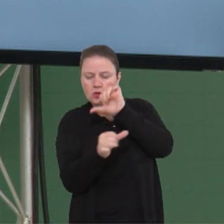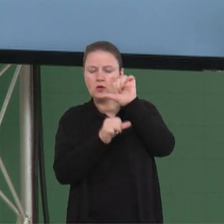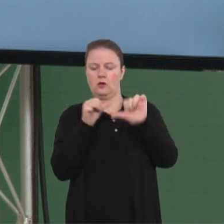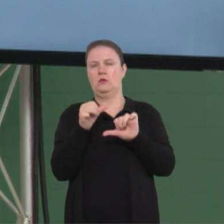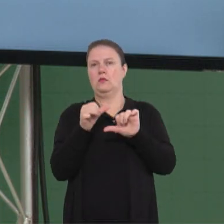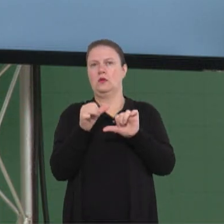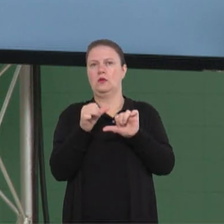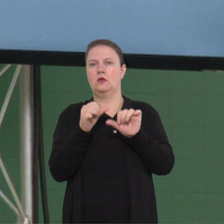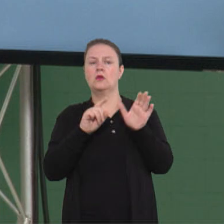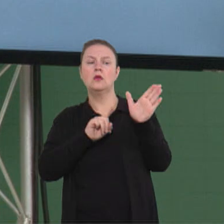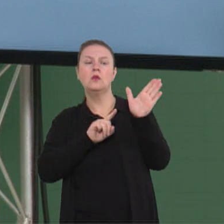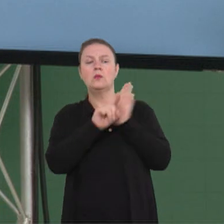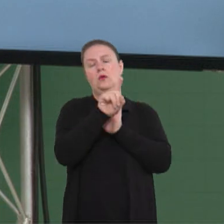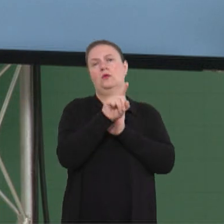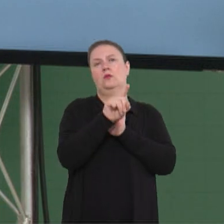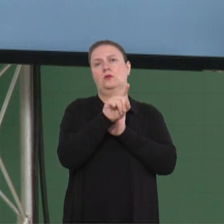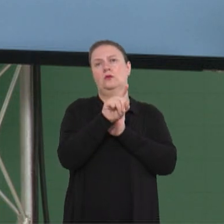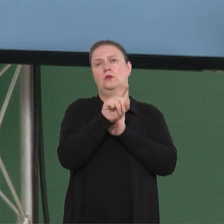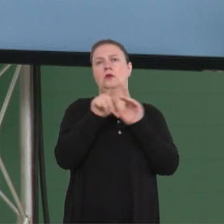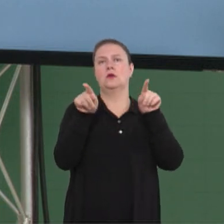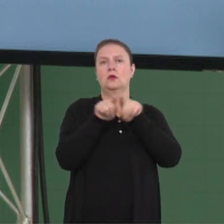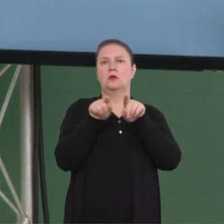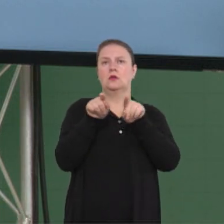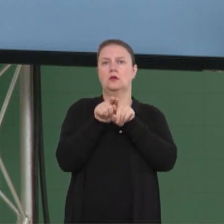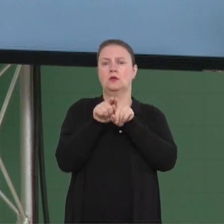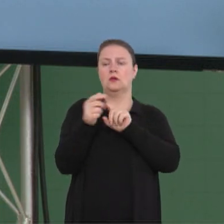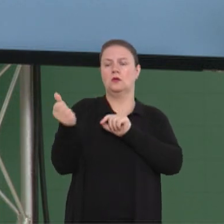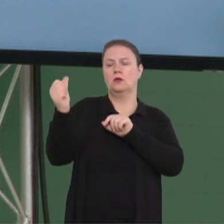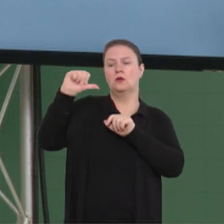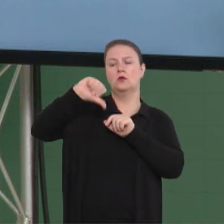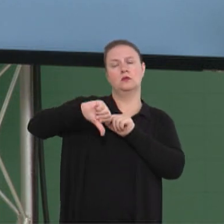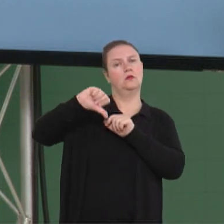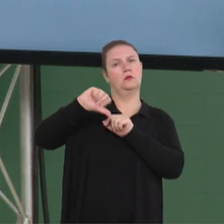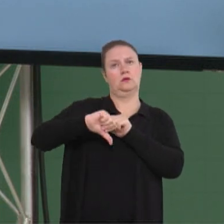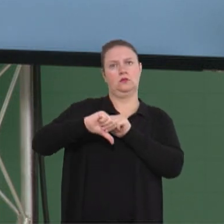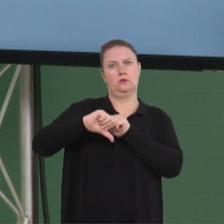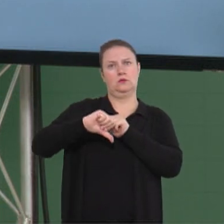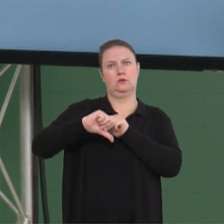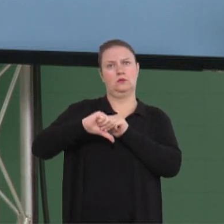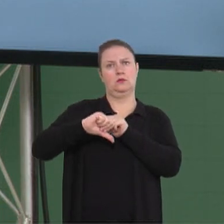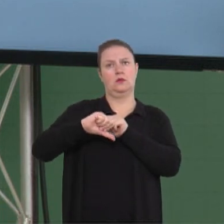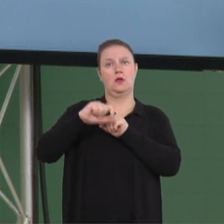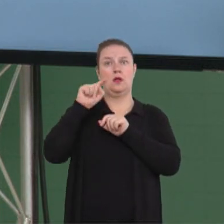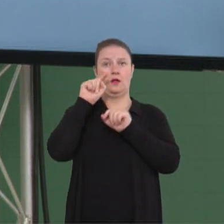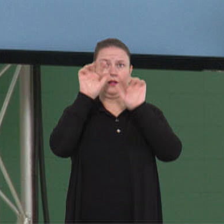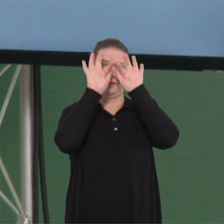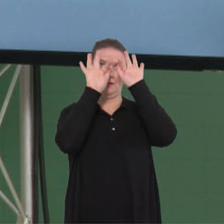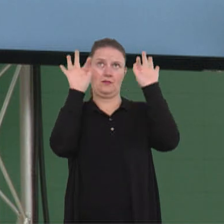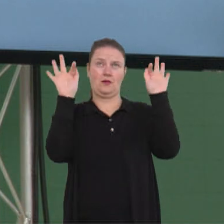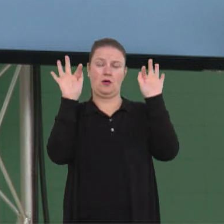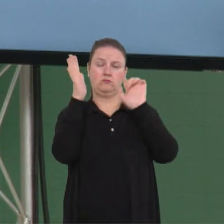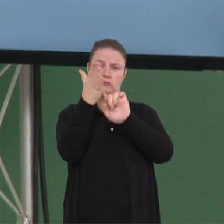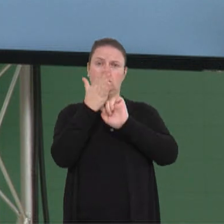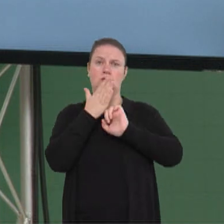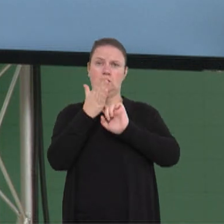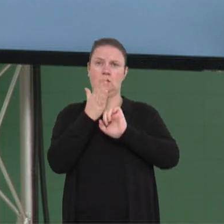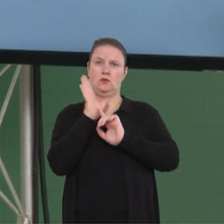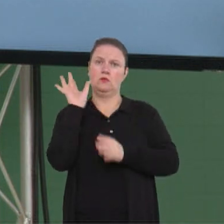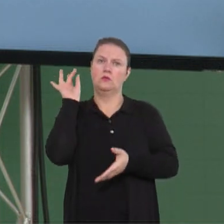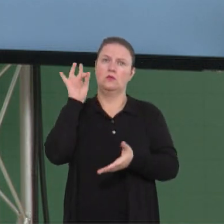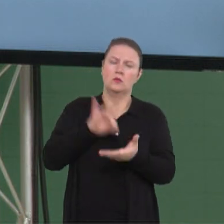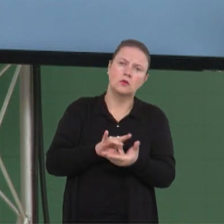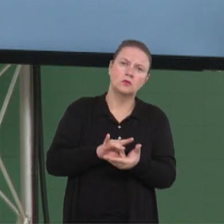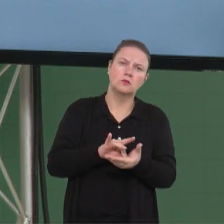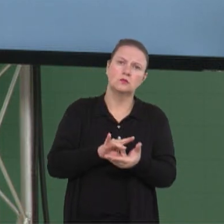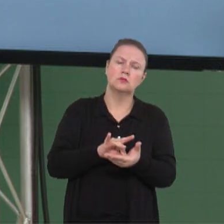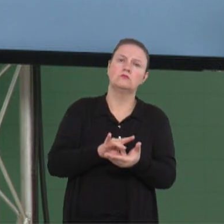interrogativa e para a negativa nós temos uma frase na afirmativa eu quero que vocês